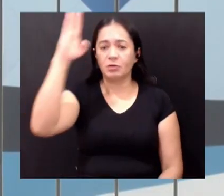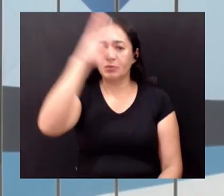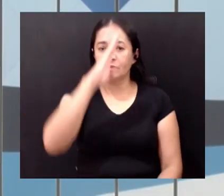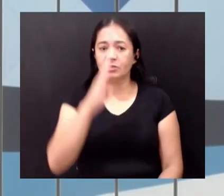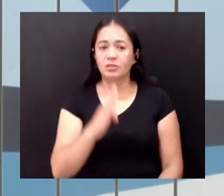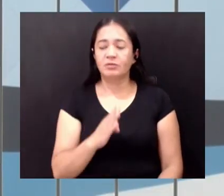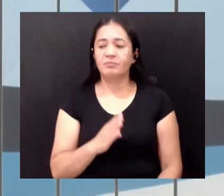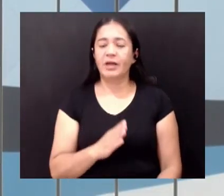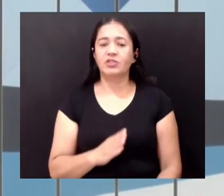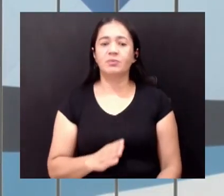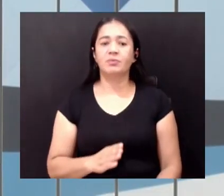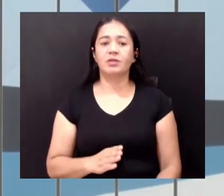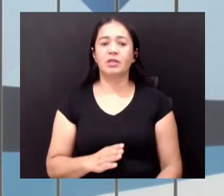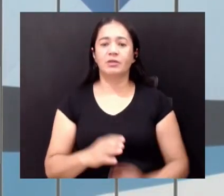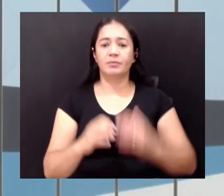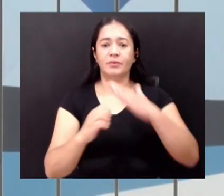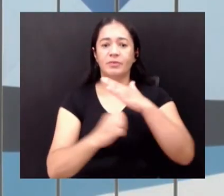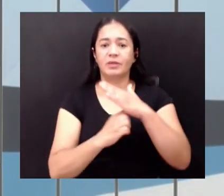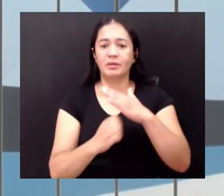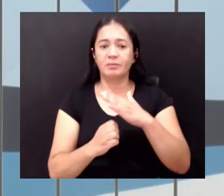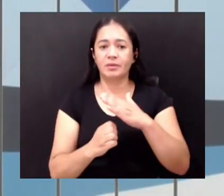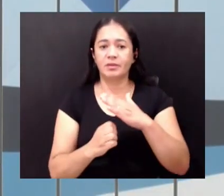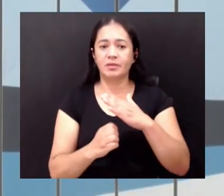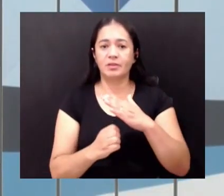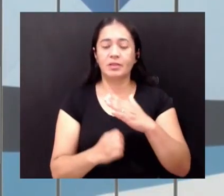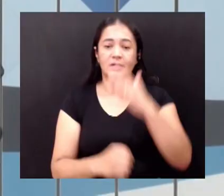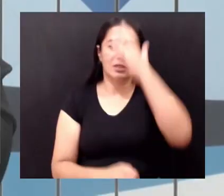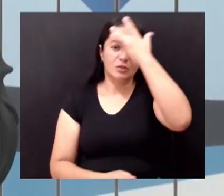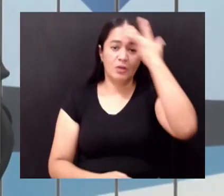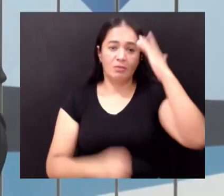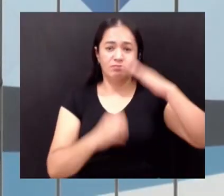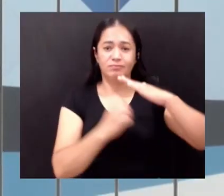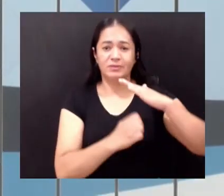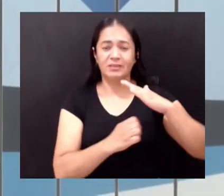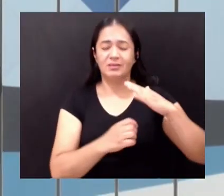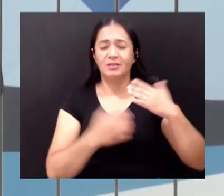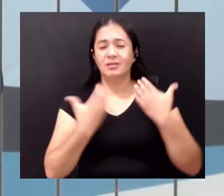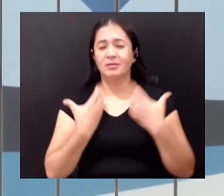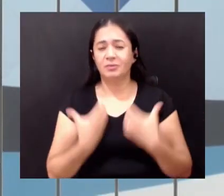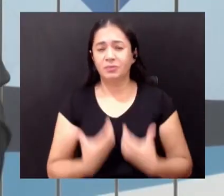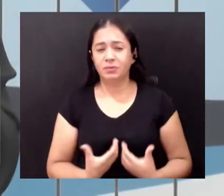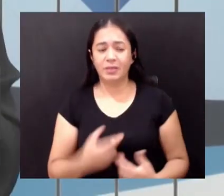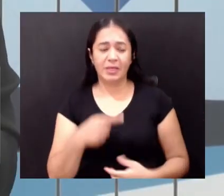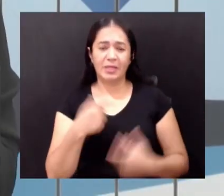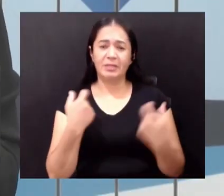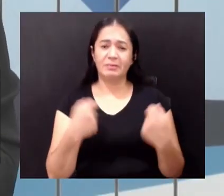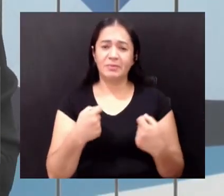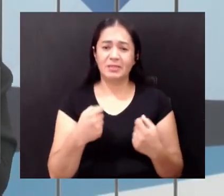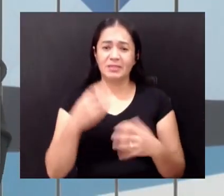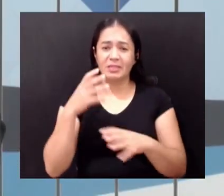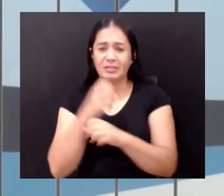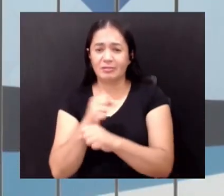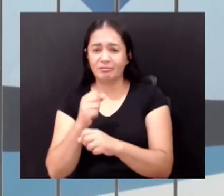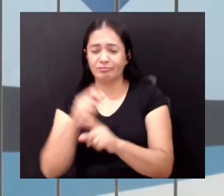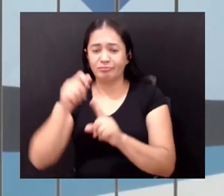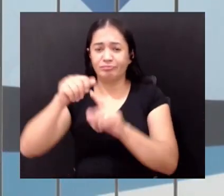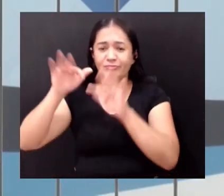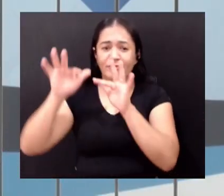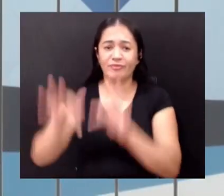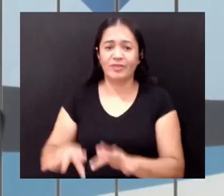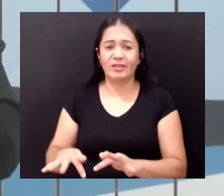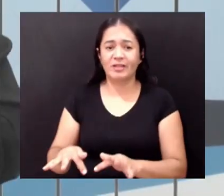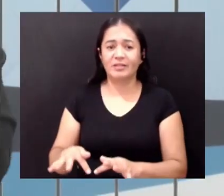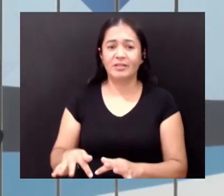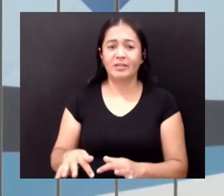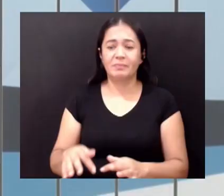empresas, esse empresário está sobrecarregado, né? Então, ele tem que fechar as contas no final do mês, ele tem que atrair e reter talentos, ele precisa